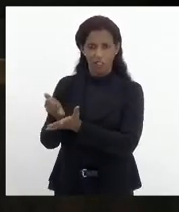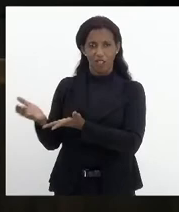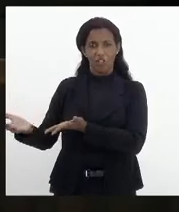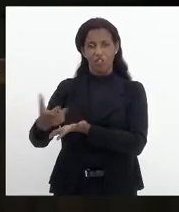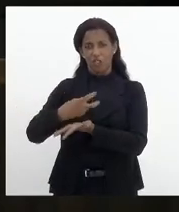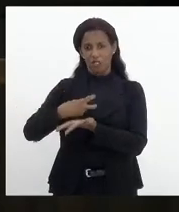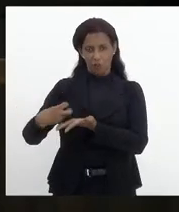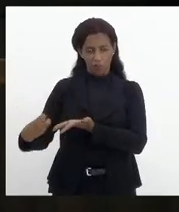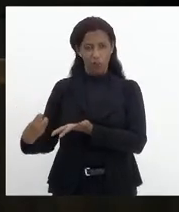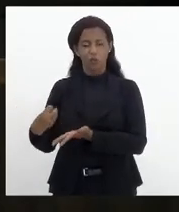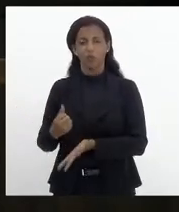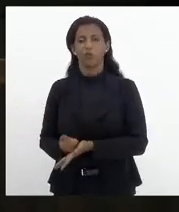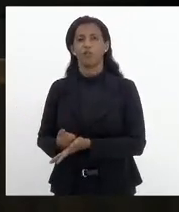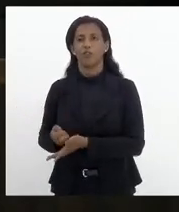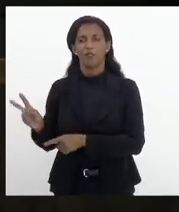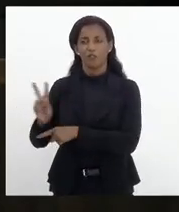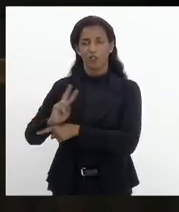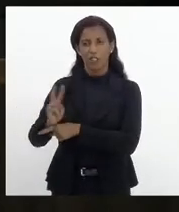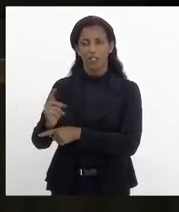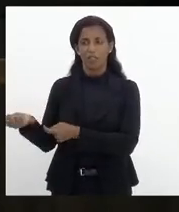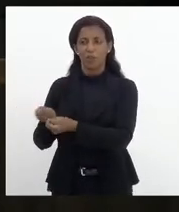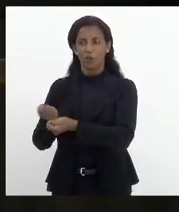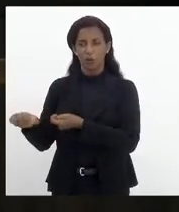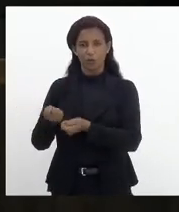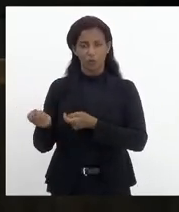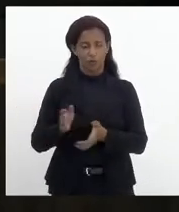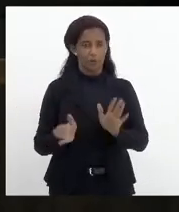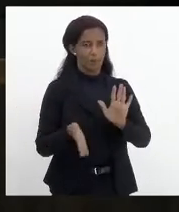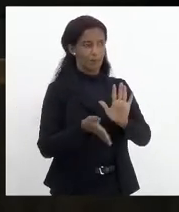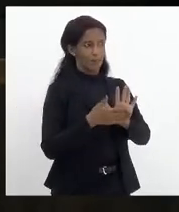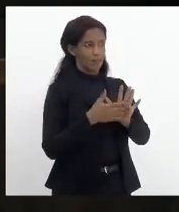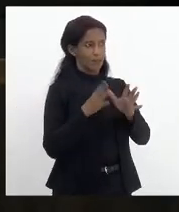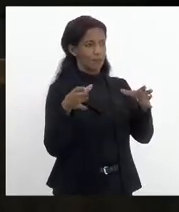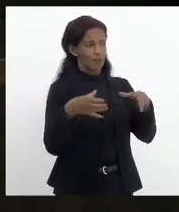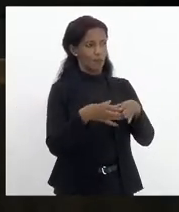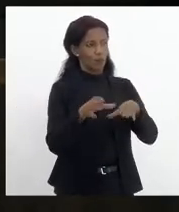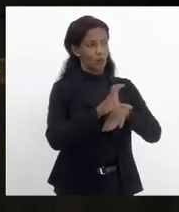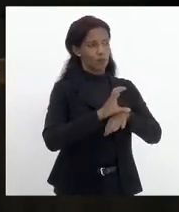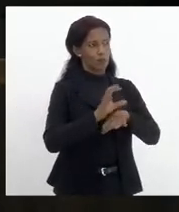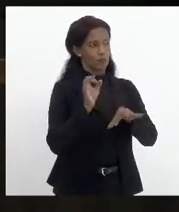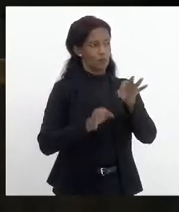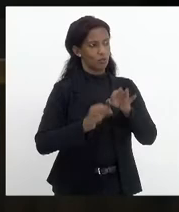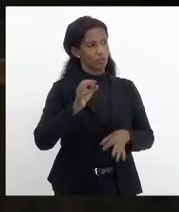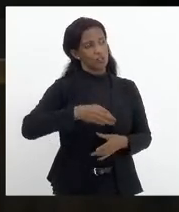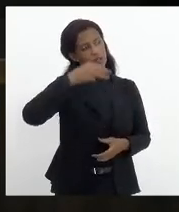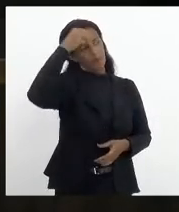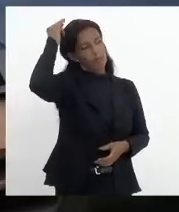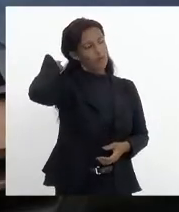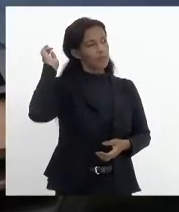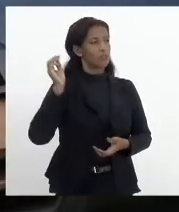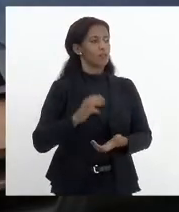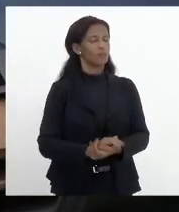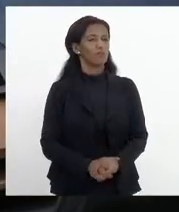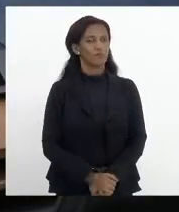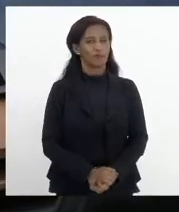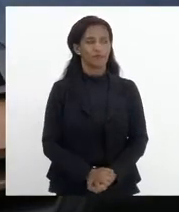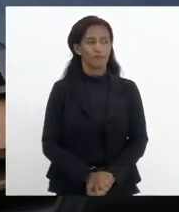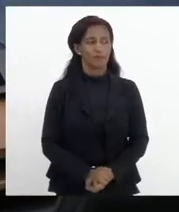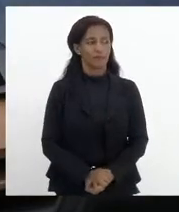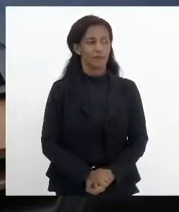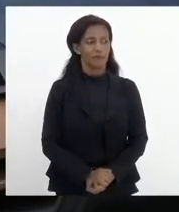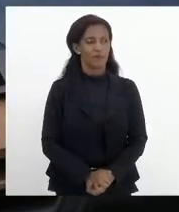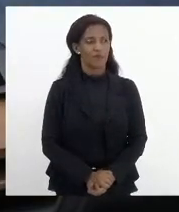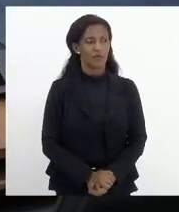Estaduais, de Orçamento, Finanças, Fiscalização Financeira e Controle. Para emitir parecer pela Comissão de Constituição e Justiça, deputado Márcio Pacheco. Vou te explicar por